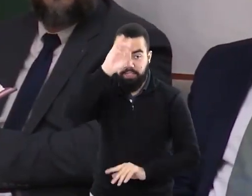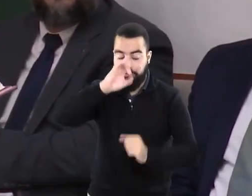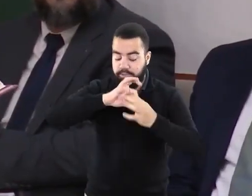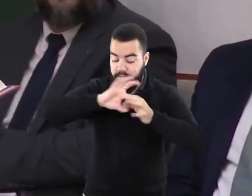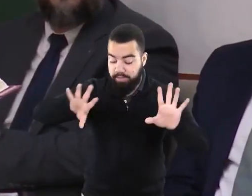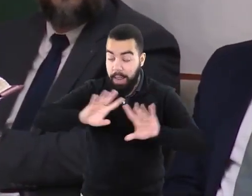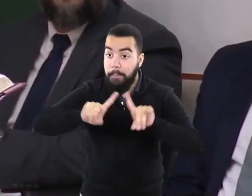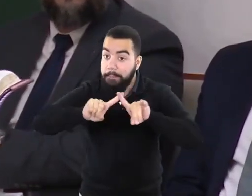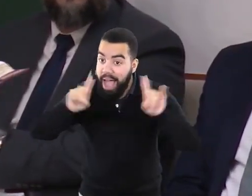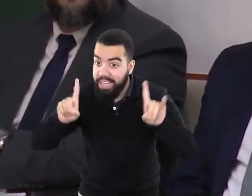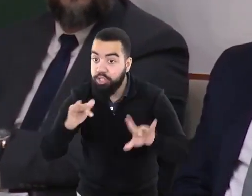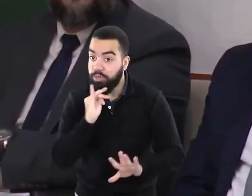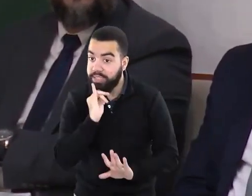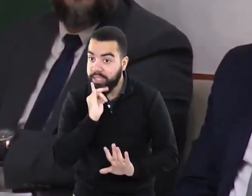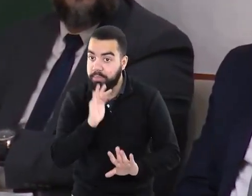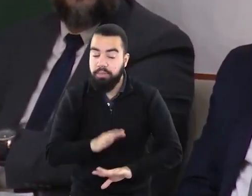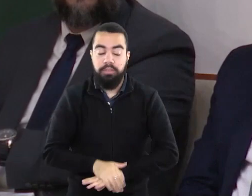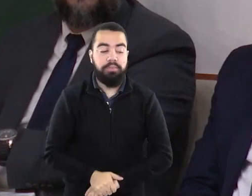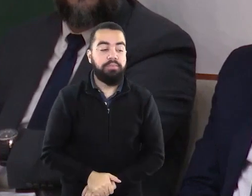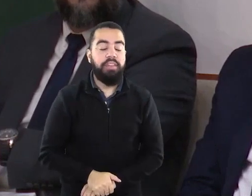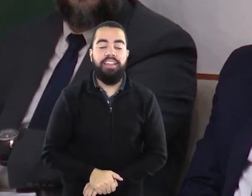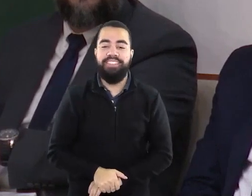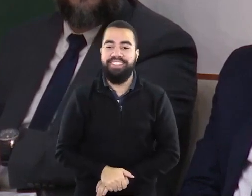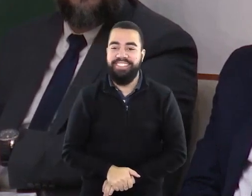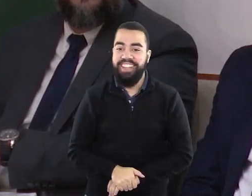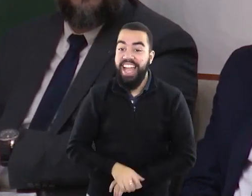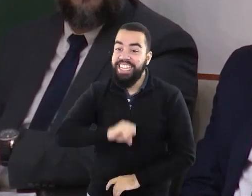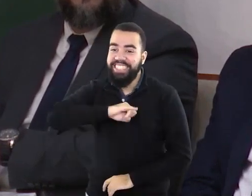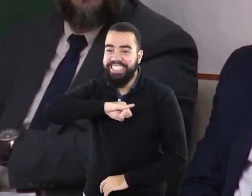faz? Bota a esposa na frente?